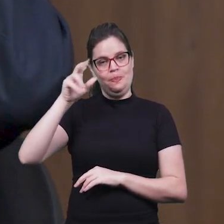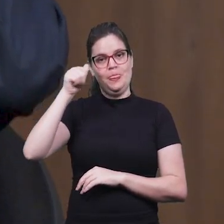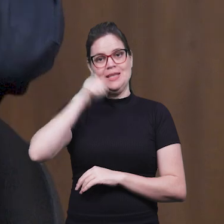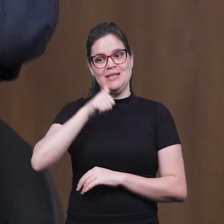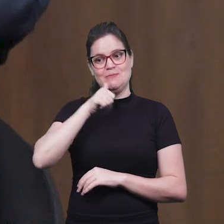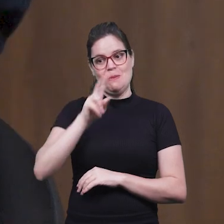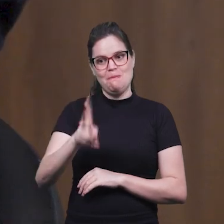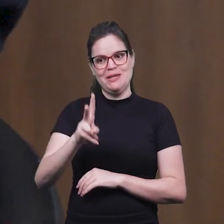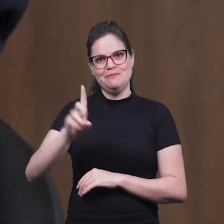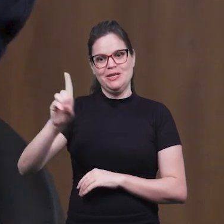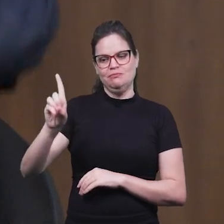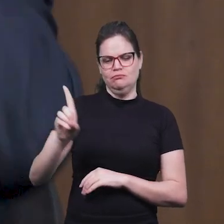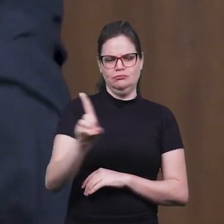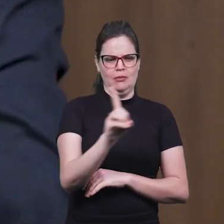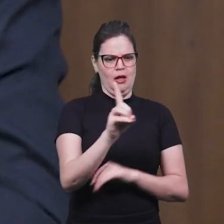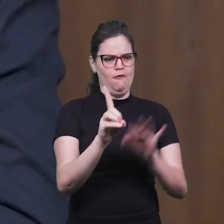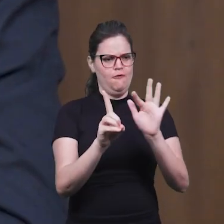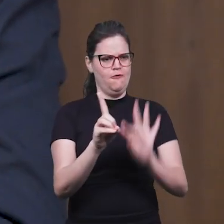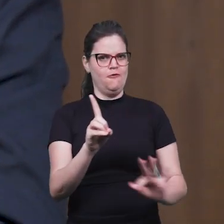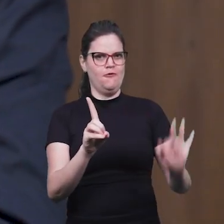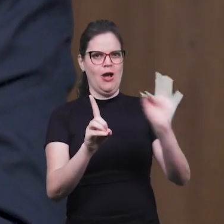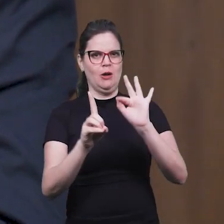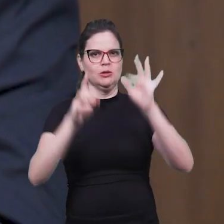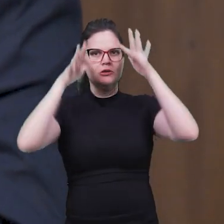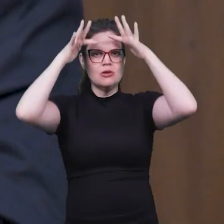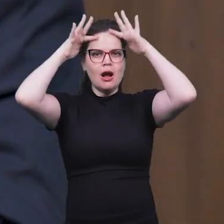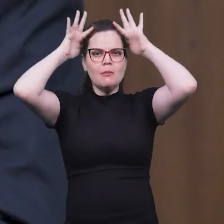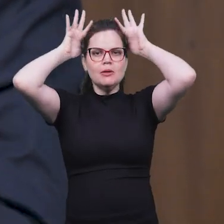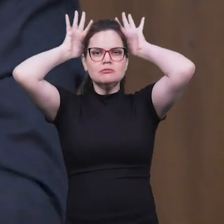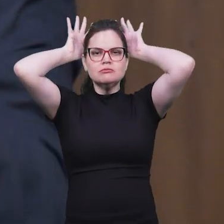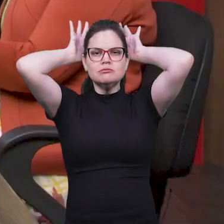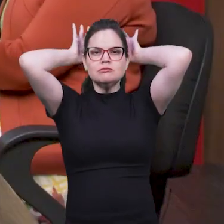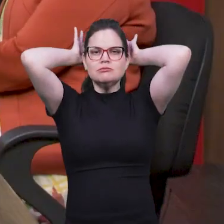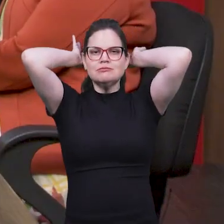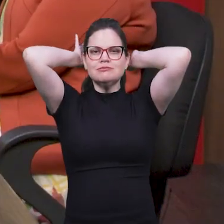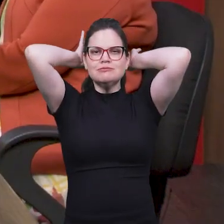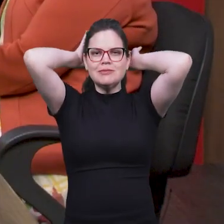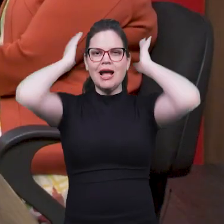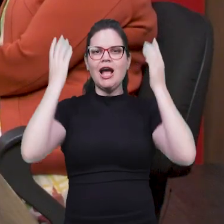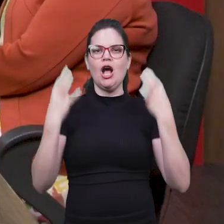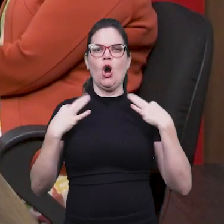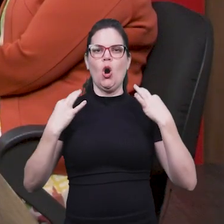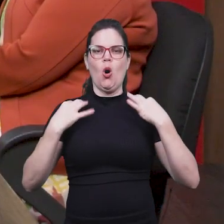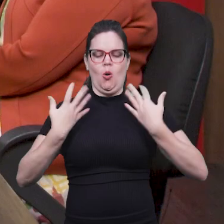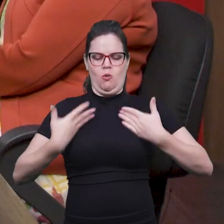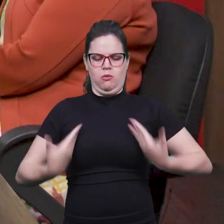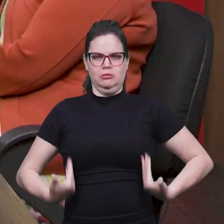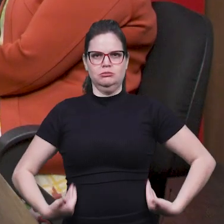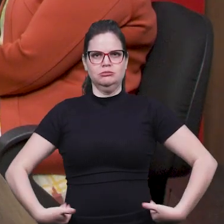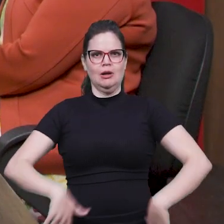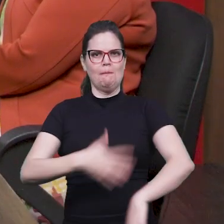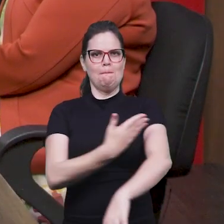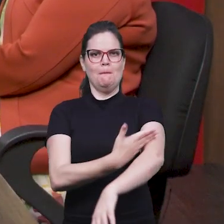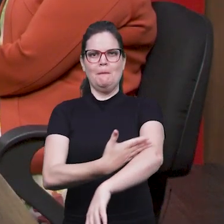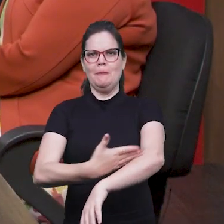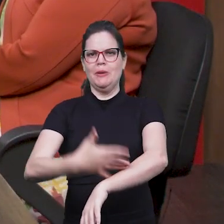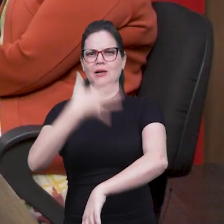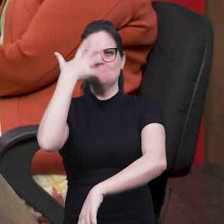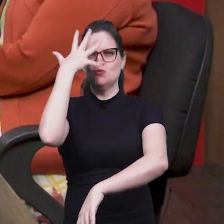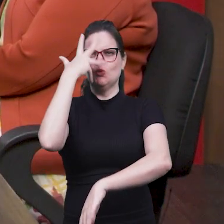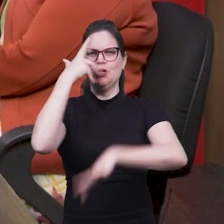Cabelo penteado, presa aqui atrás. Ela era uma mulher bonita, ela era uma mulher alta, uma moça alta, 1,70 m, de Tauba. Todo mundo, o